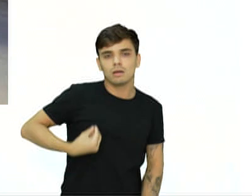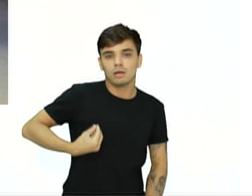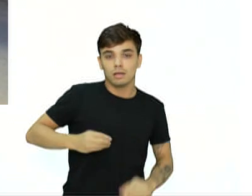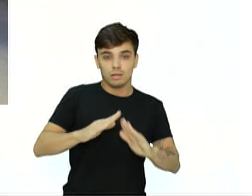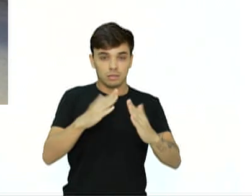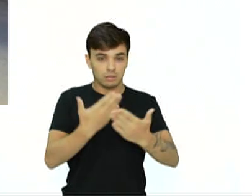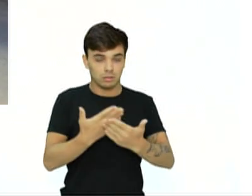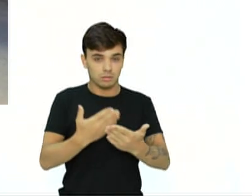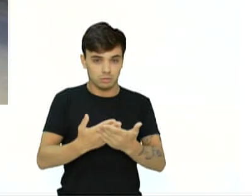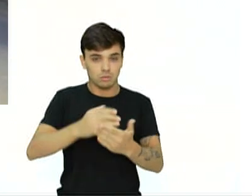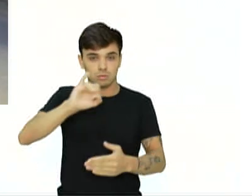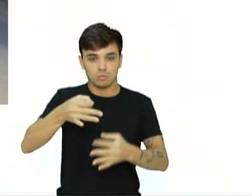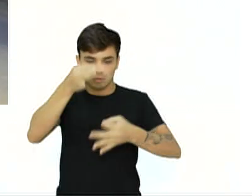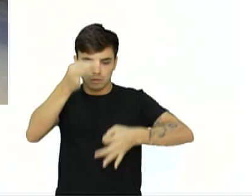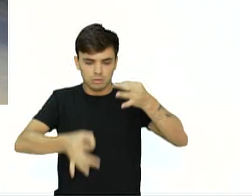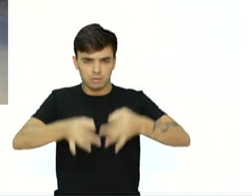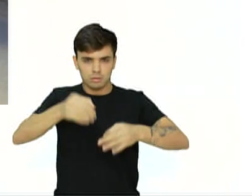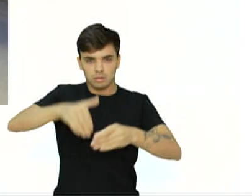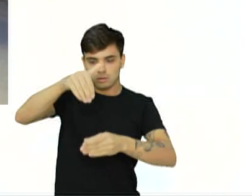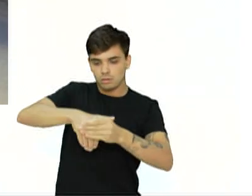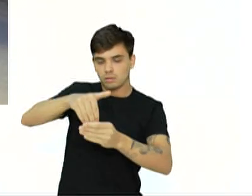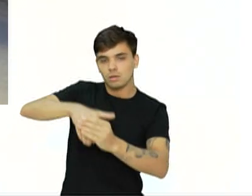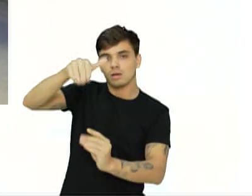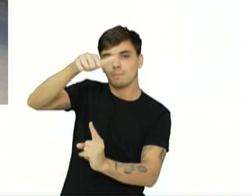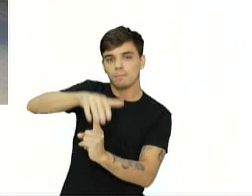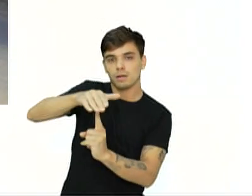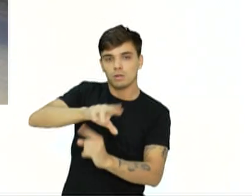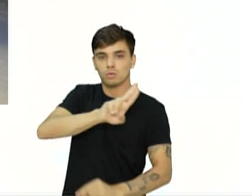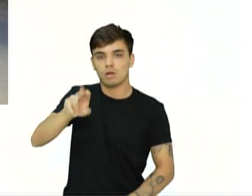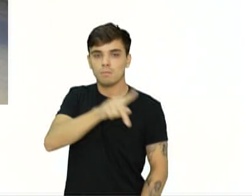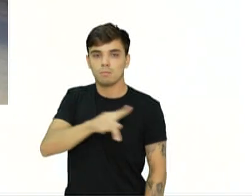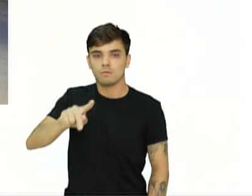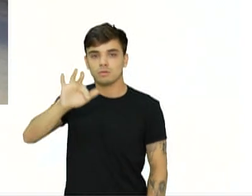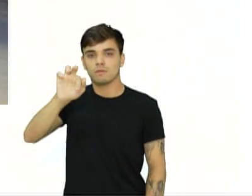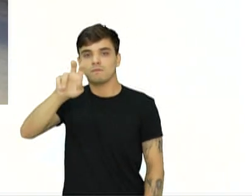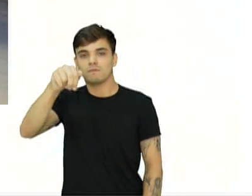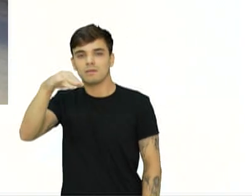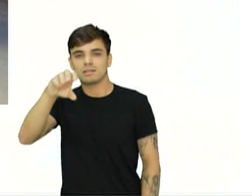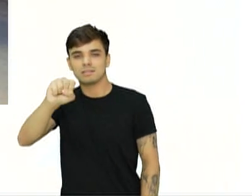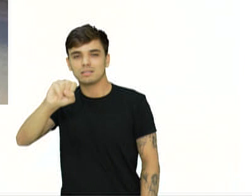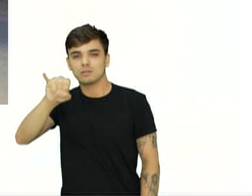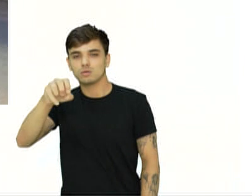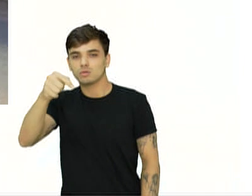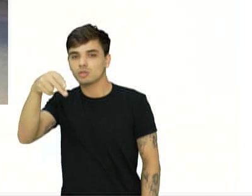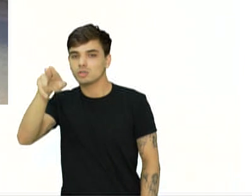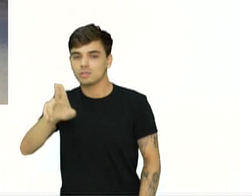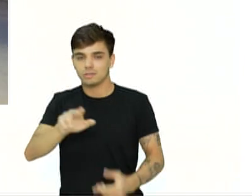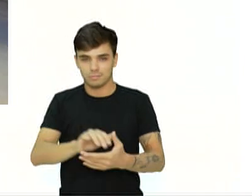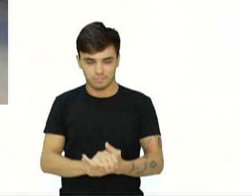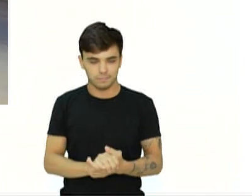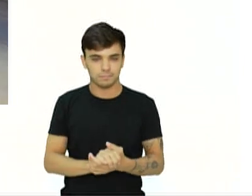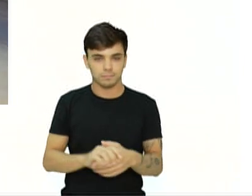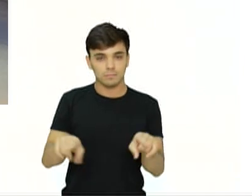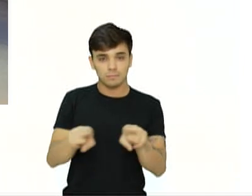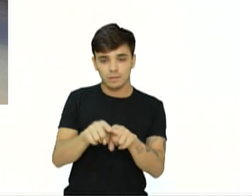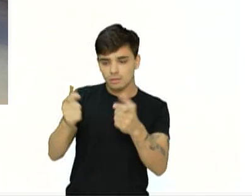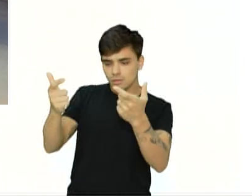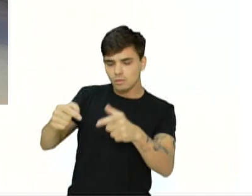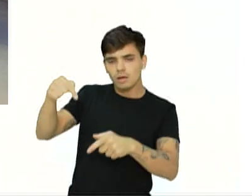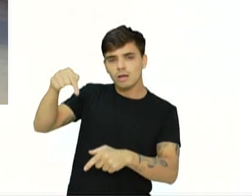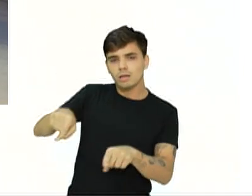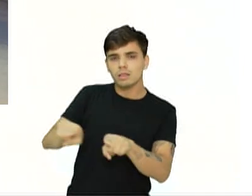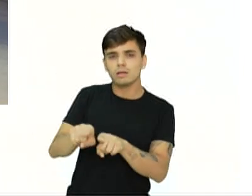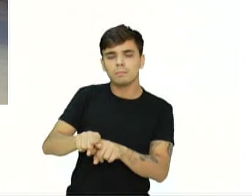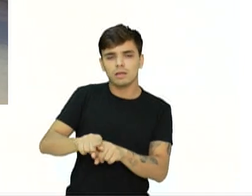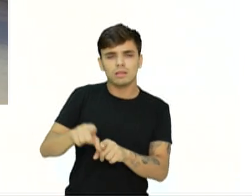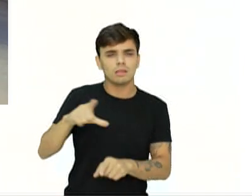Escola Judiciária Eleitoral do Paraná, chamada Professor Francisco José Ferreira Muniz. Esse espaço aqui